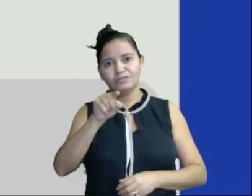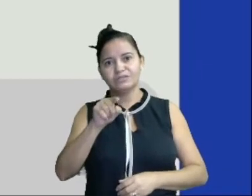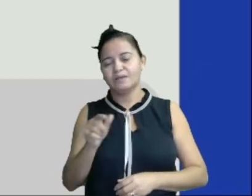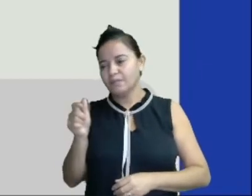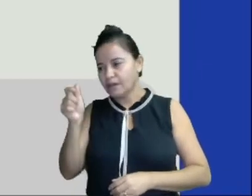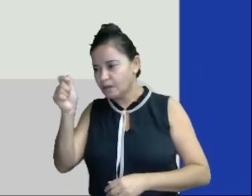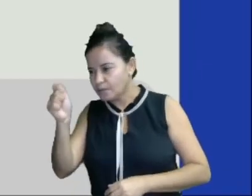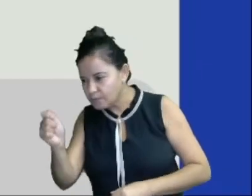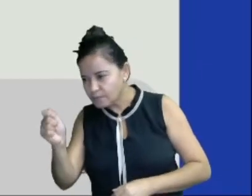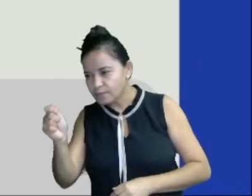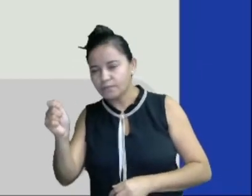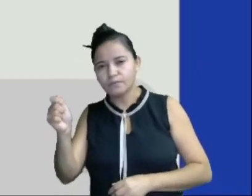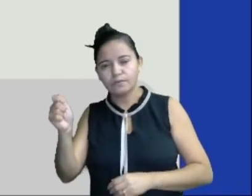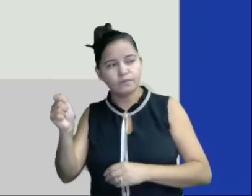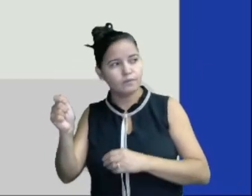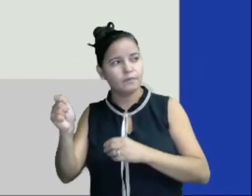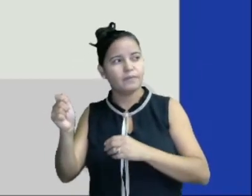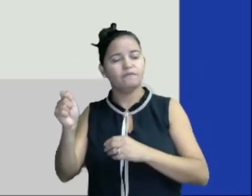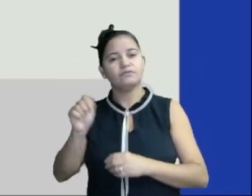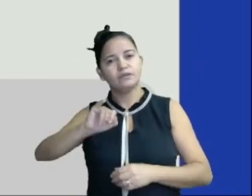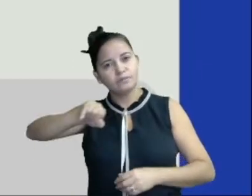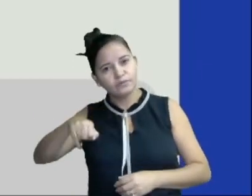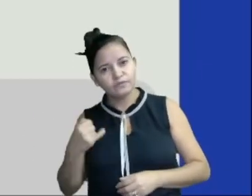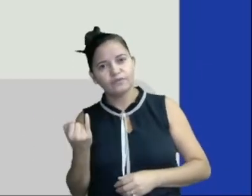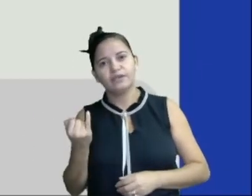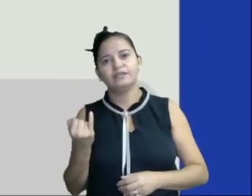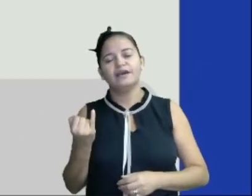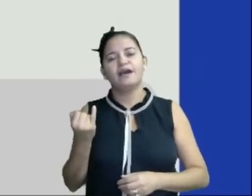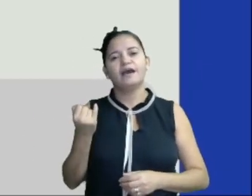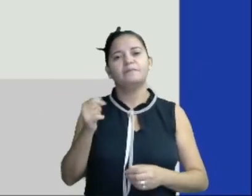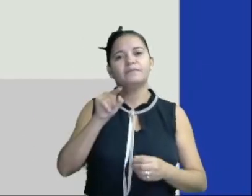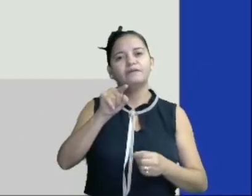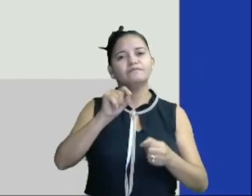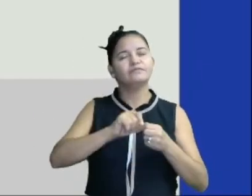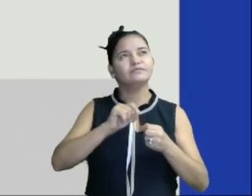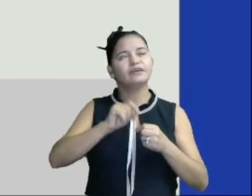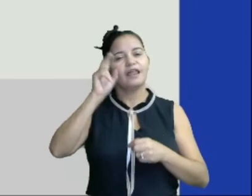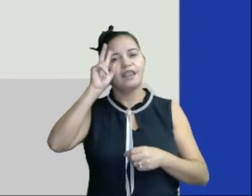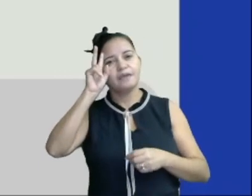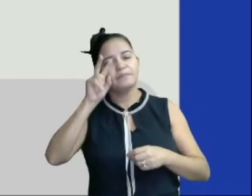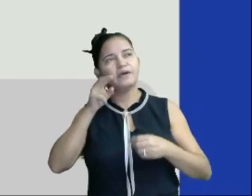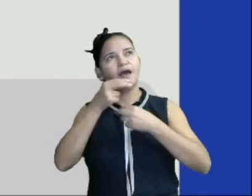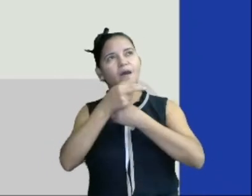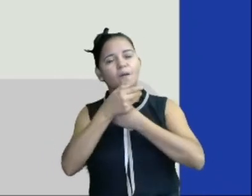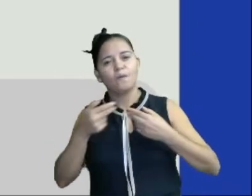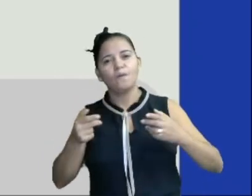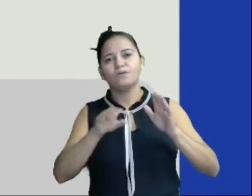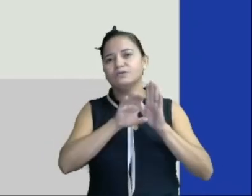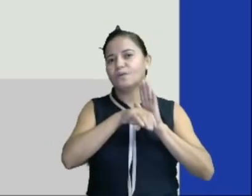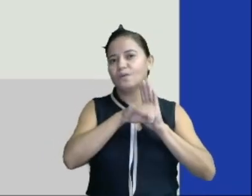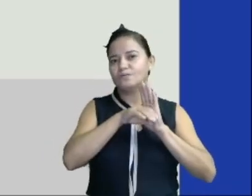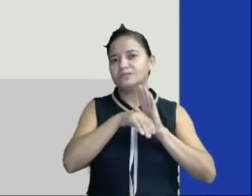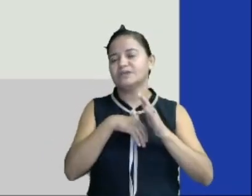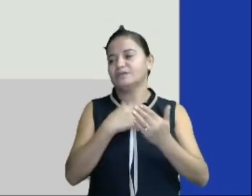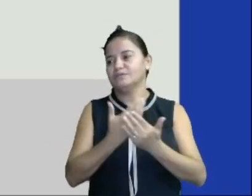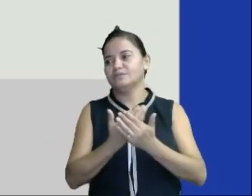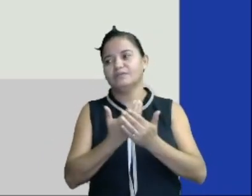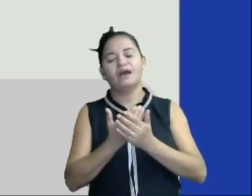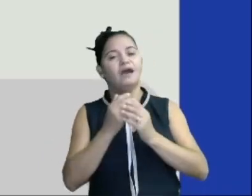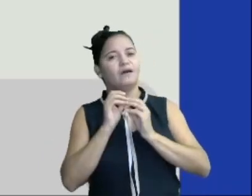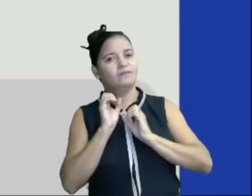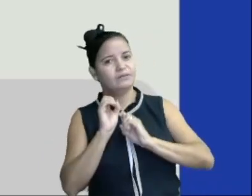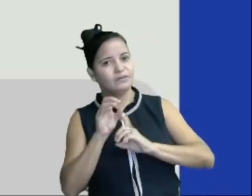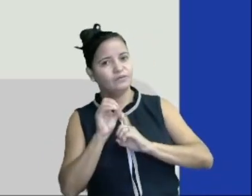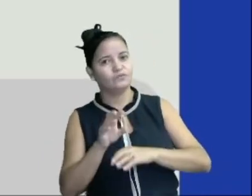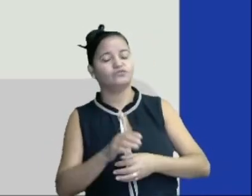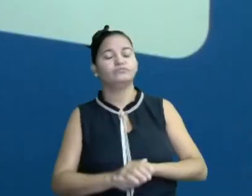e aproveita bastante esse joguinho para revisar vários conceitos que a gente estudou nessa nossa aula, tá